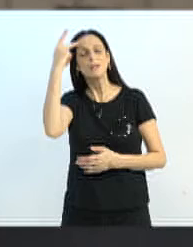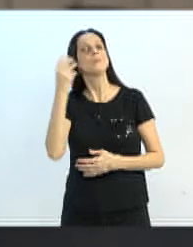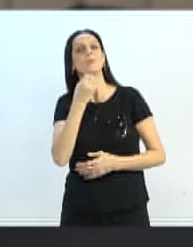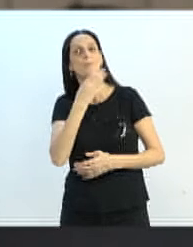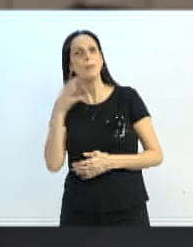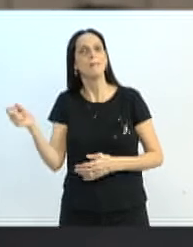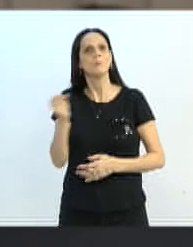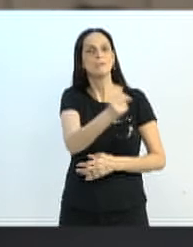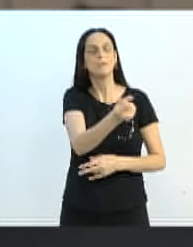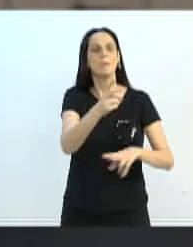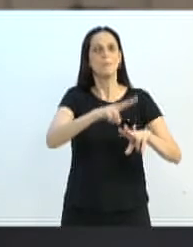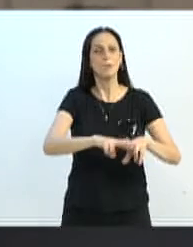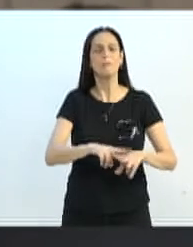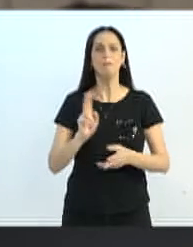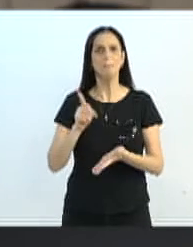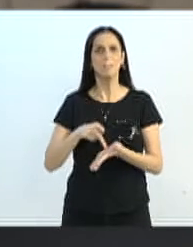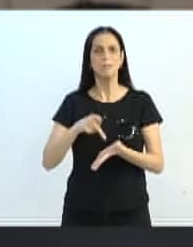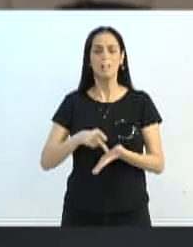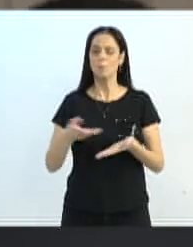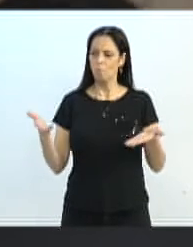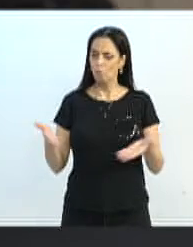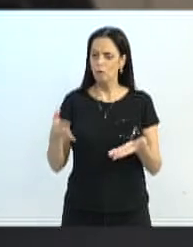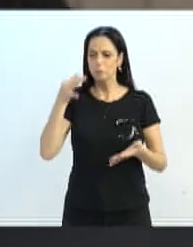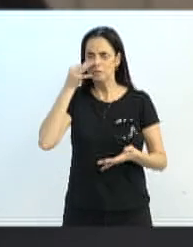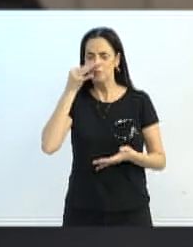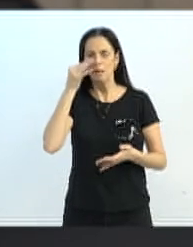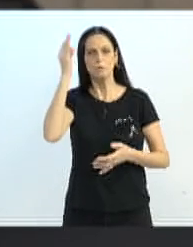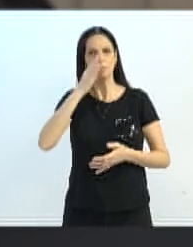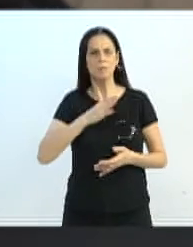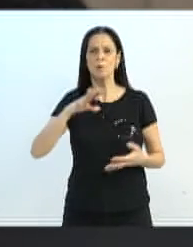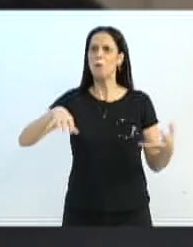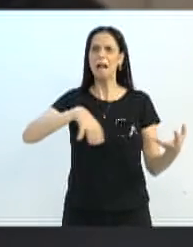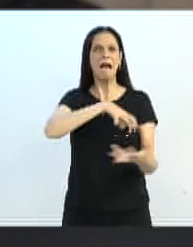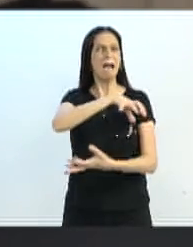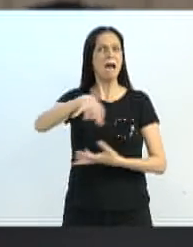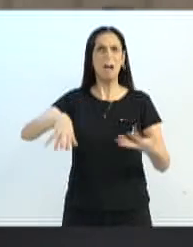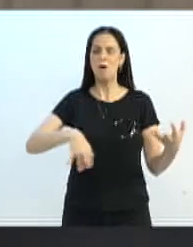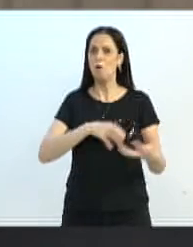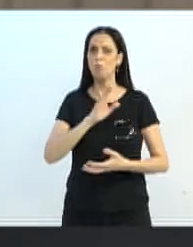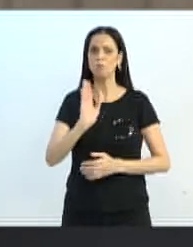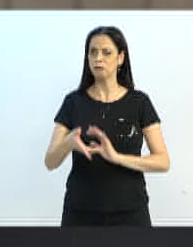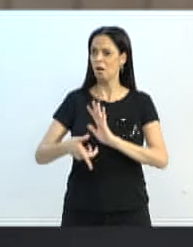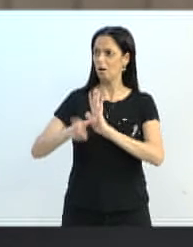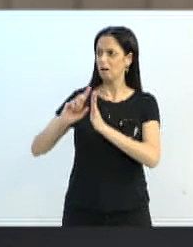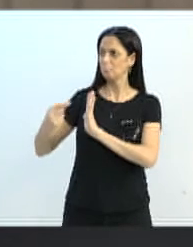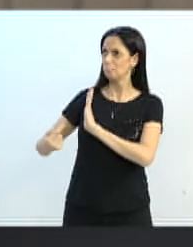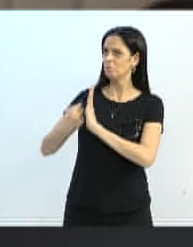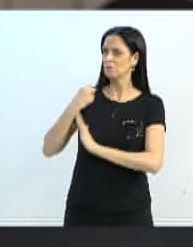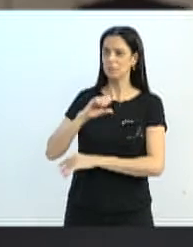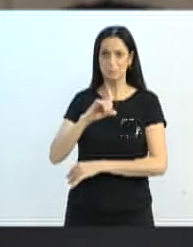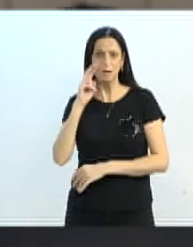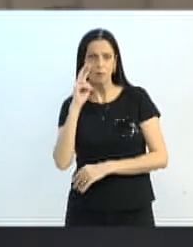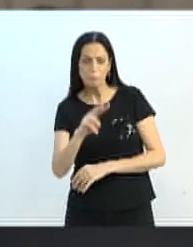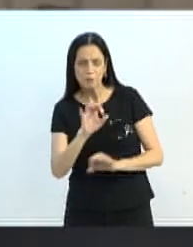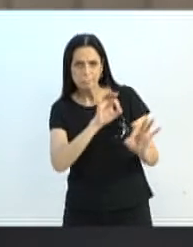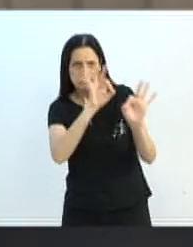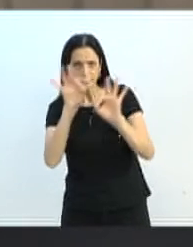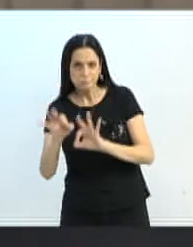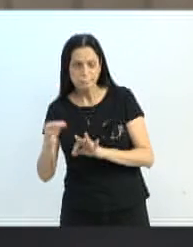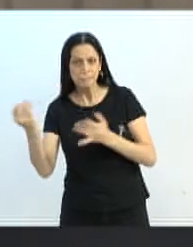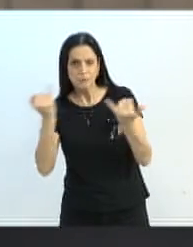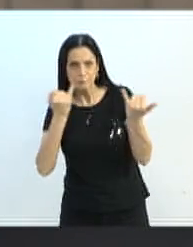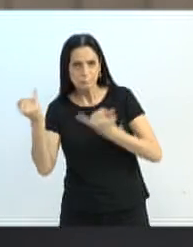nós vivemos, sim, um caos no nosso país. E, como o senhor me perguntou se eu tenho ouvido as notícias